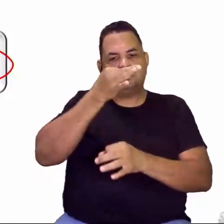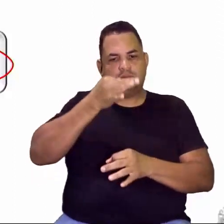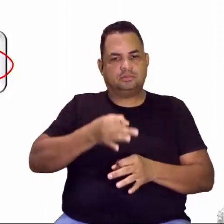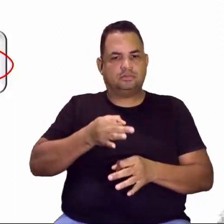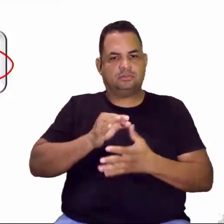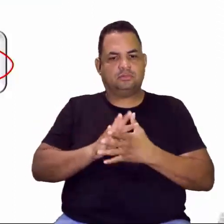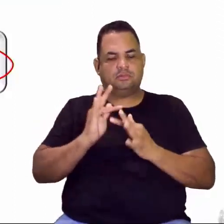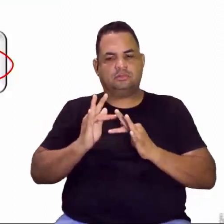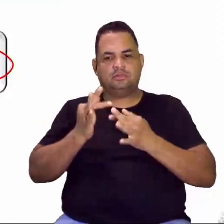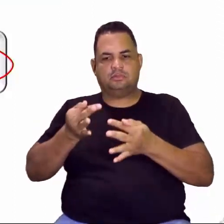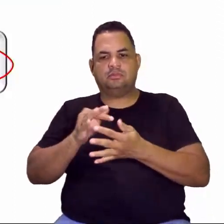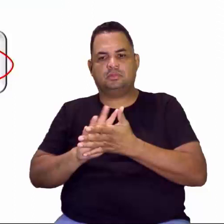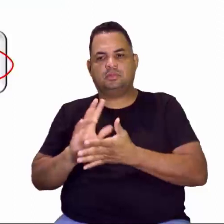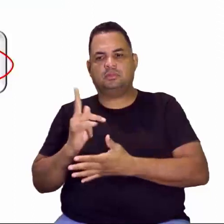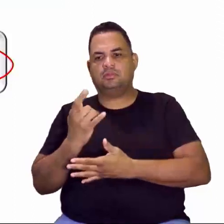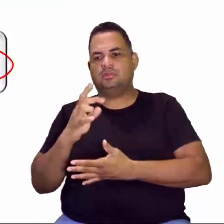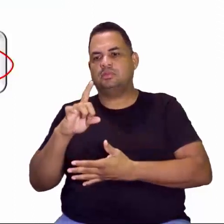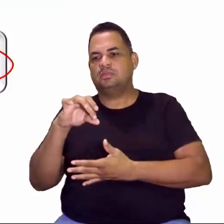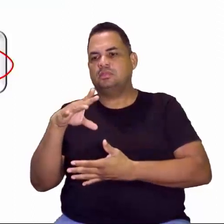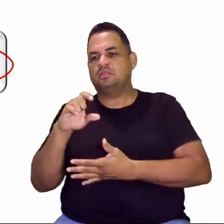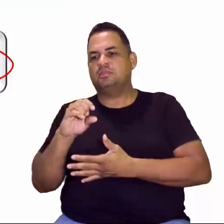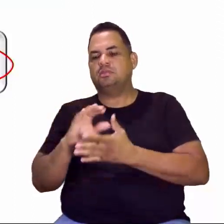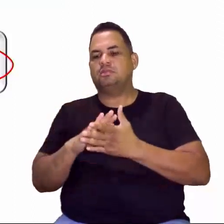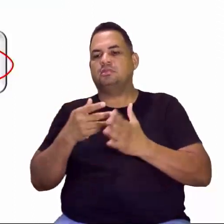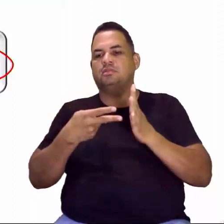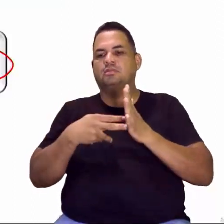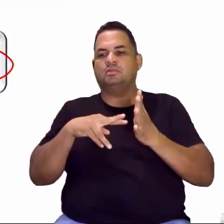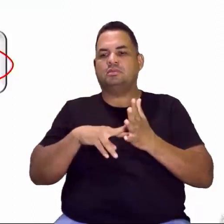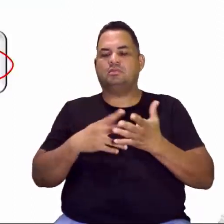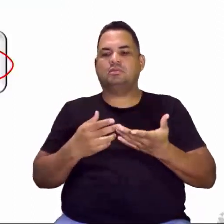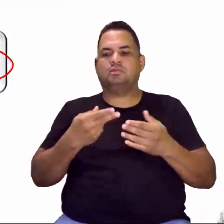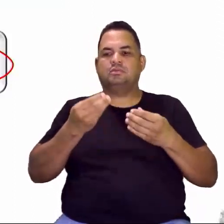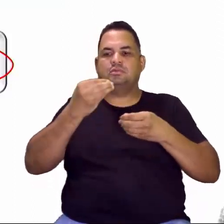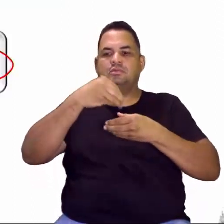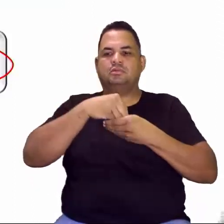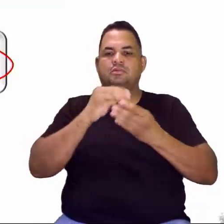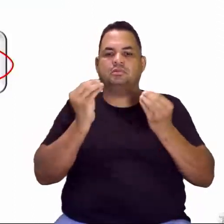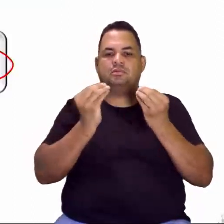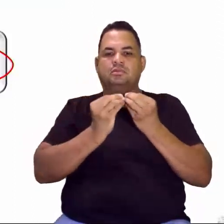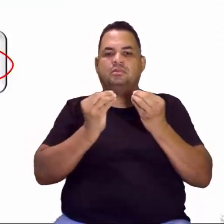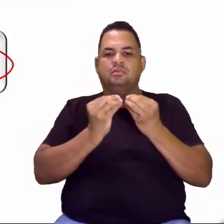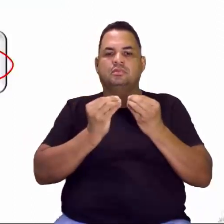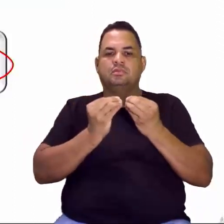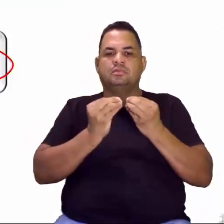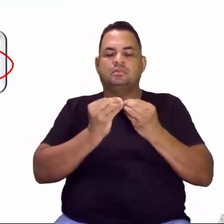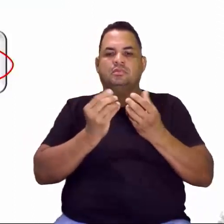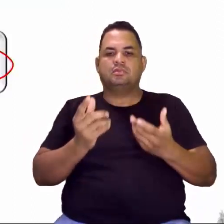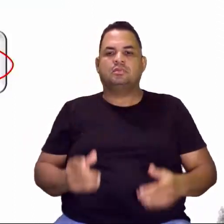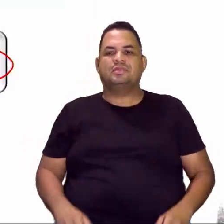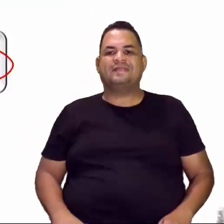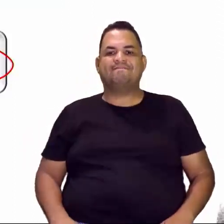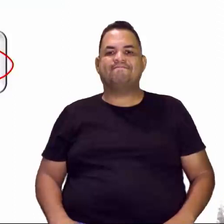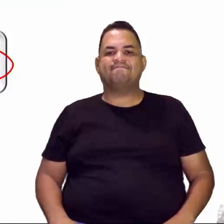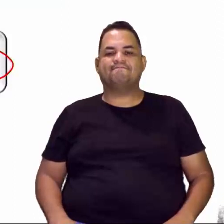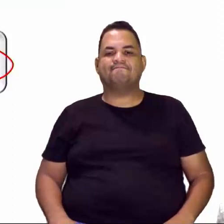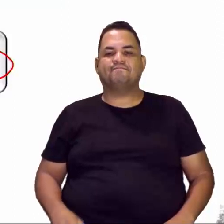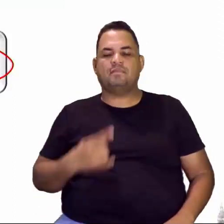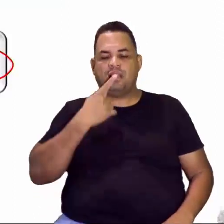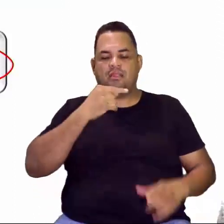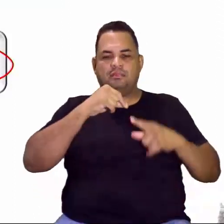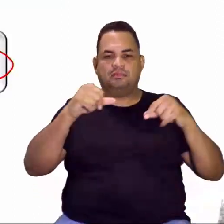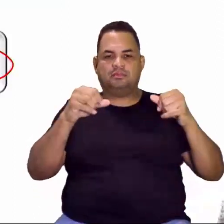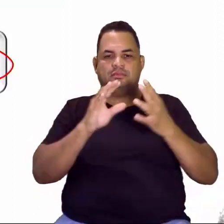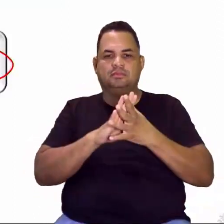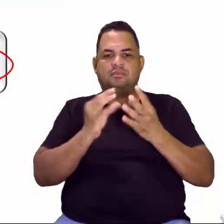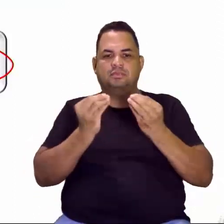definido e a terminação hidratado, significa que dentro das moléculas ali do cristalino do nosso sal, nós